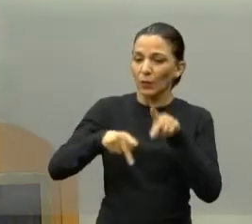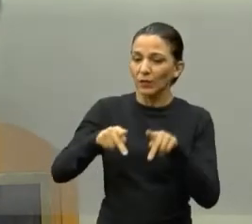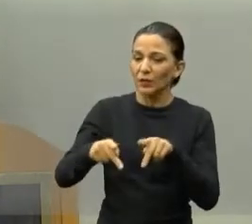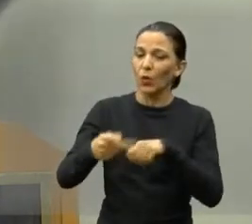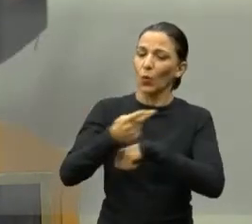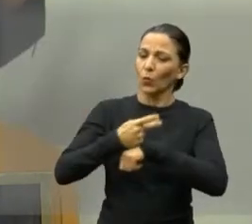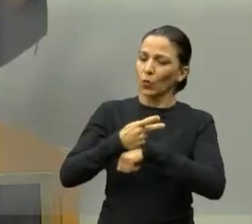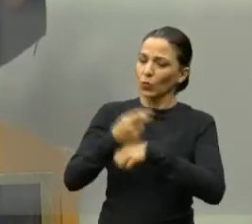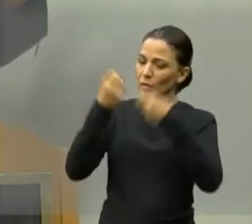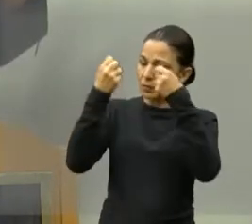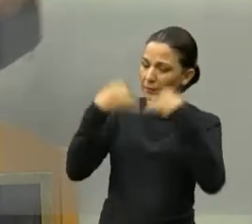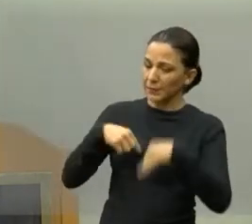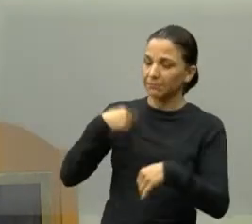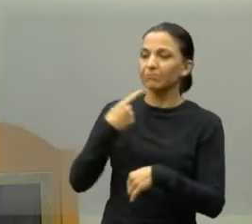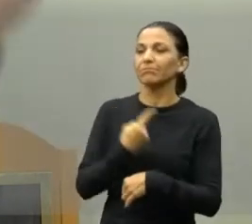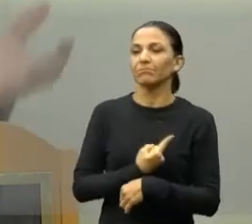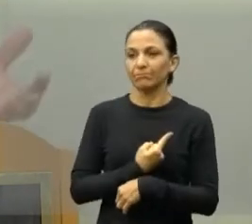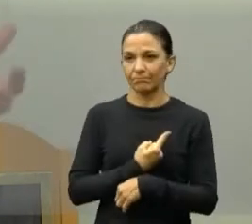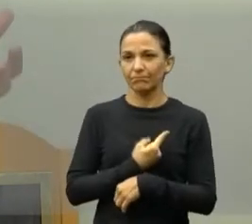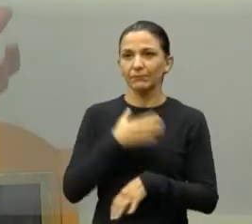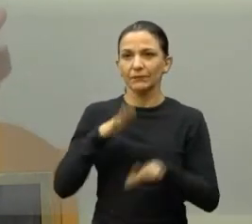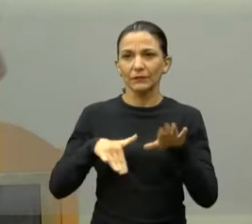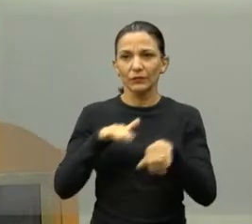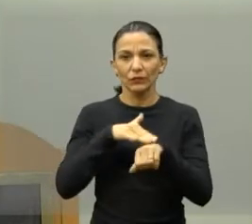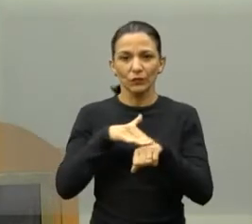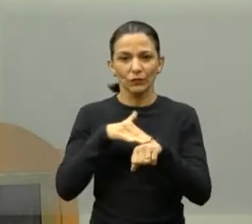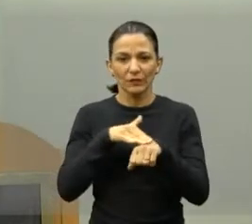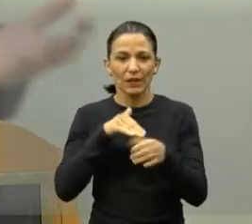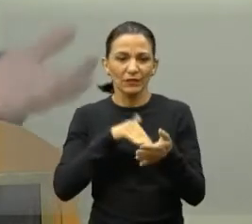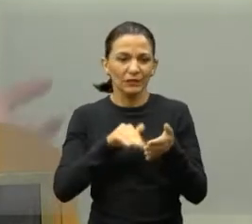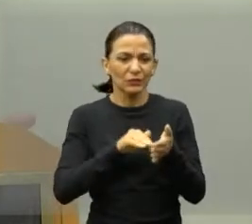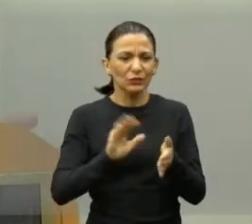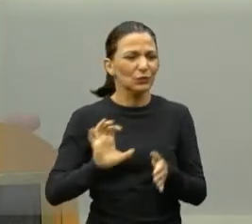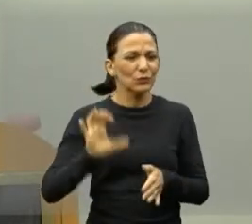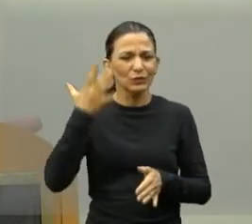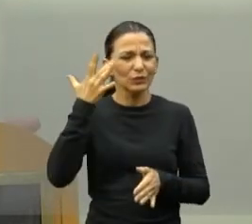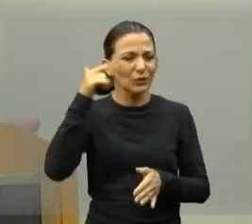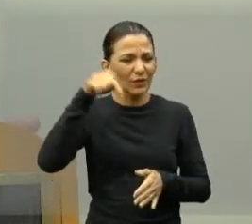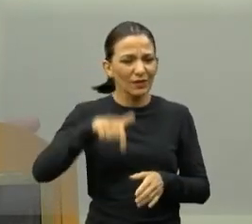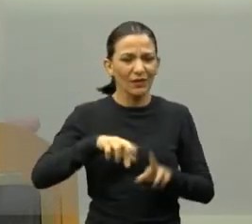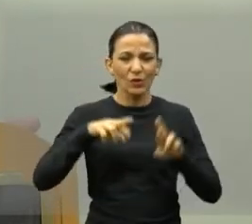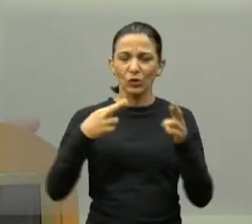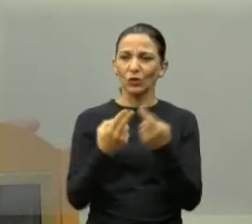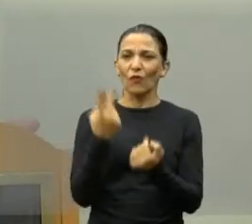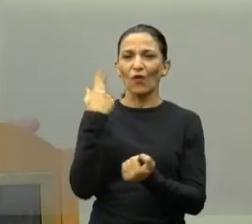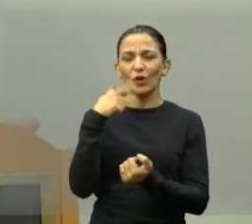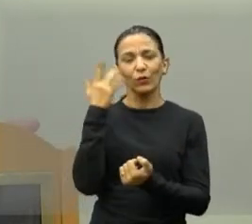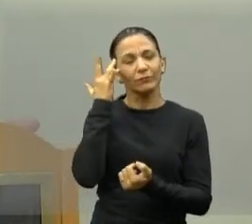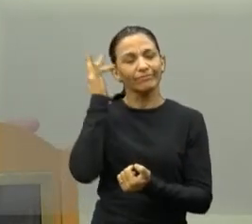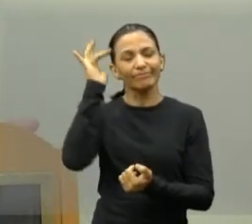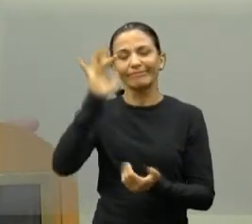então muitas vezes você vai conversar com o secretário ele não sabe o que aconteceu na sessão